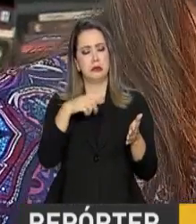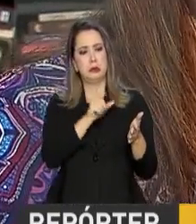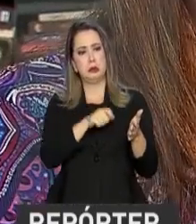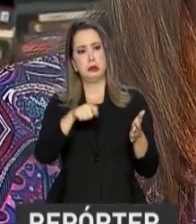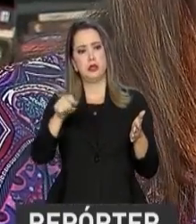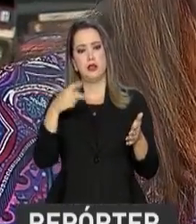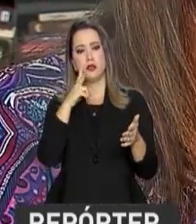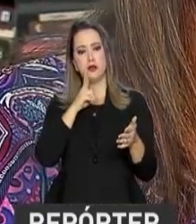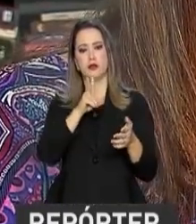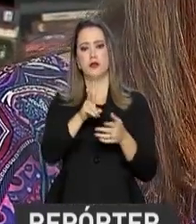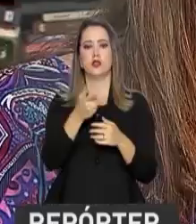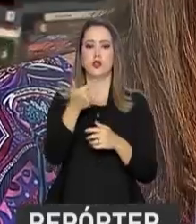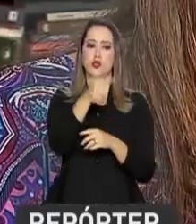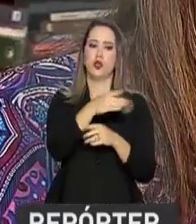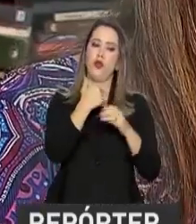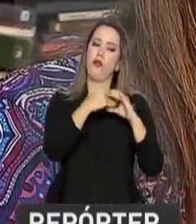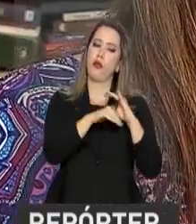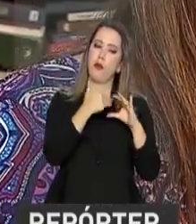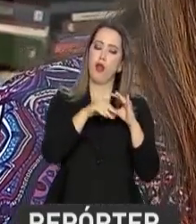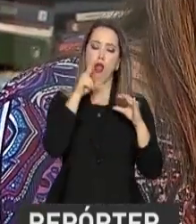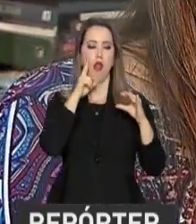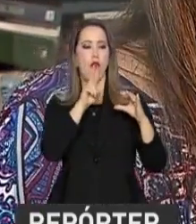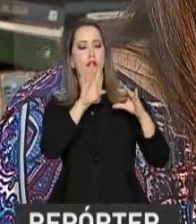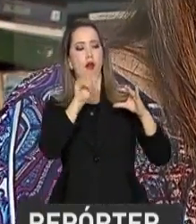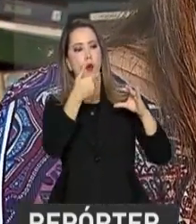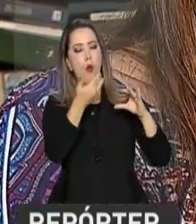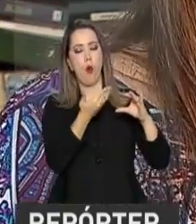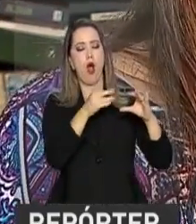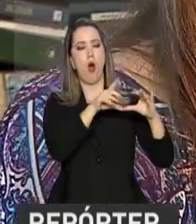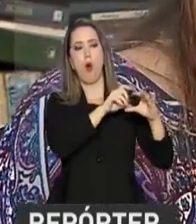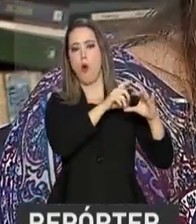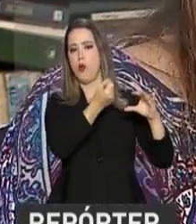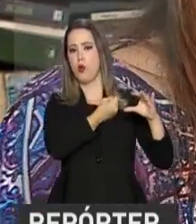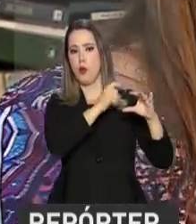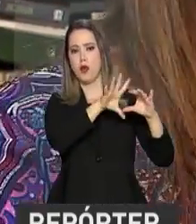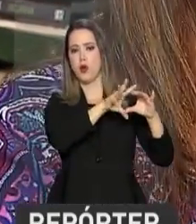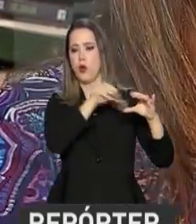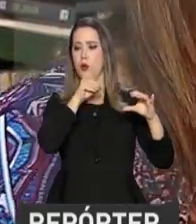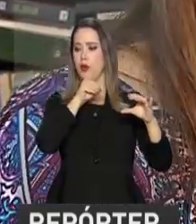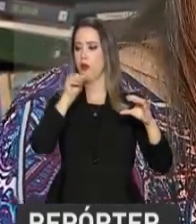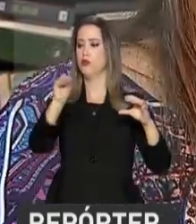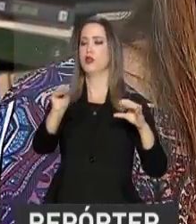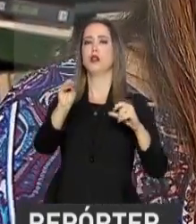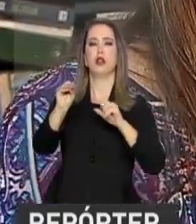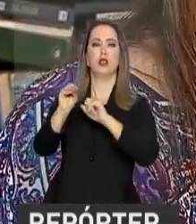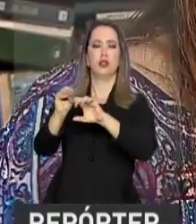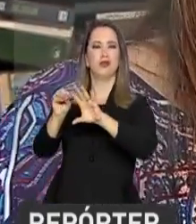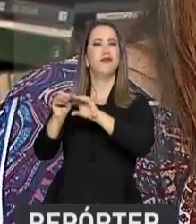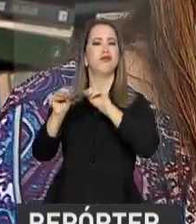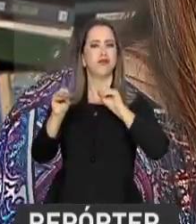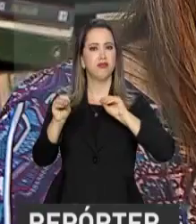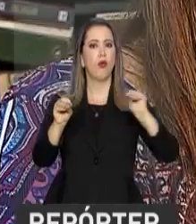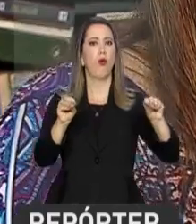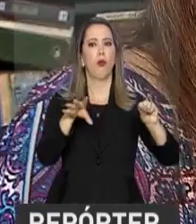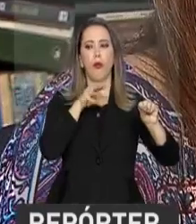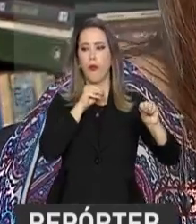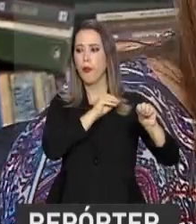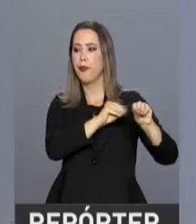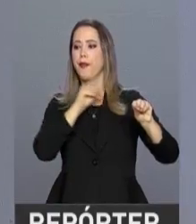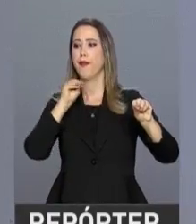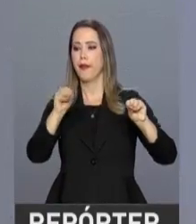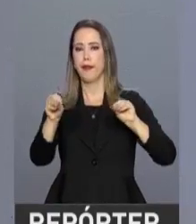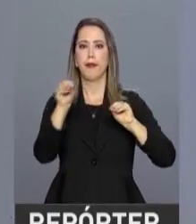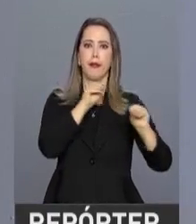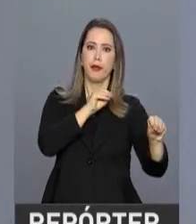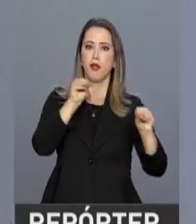já entrou de novo no ano e meio que a loja me mandou é verifico eu vou lá então você tem que ficar ele voltando né